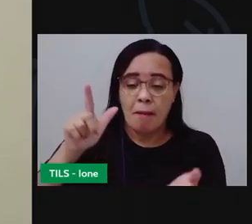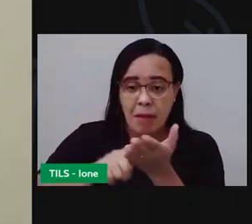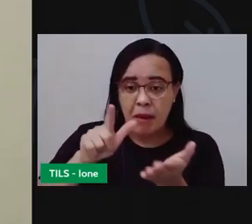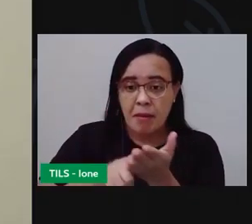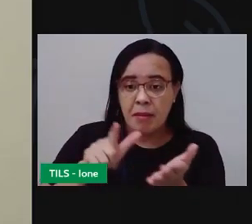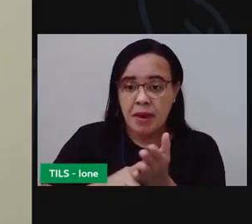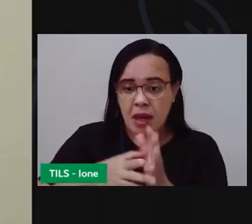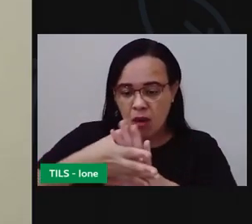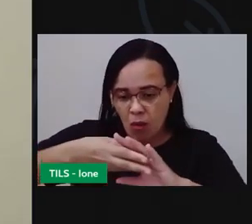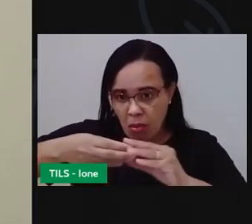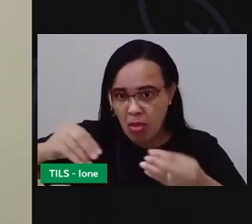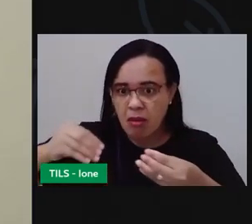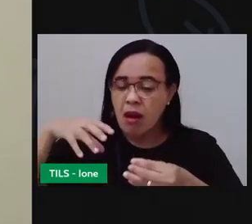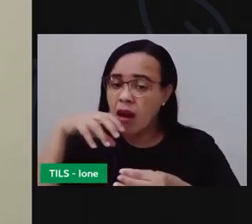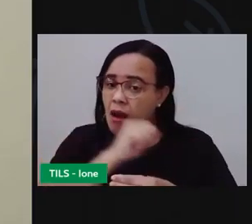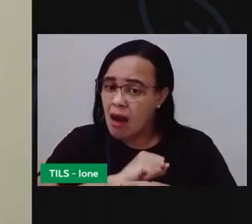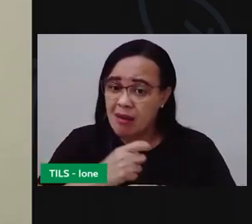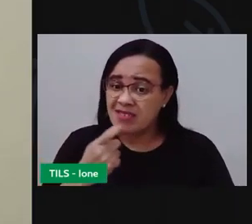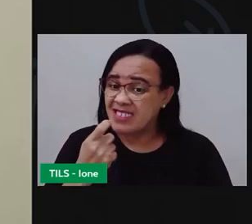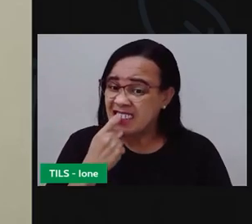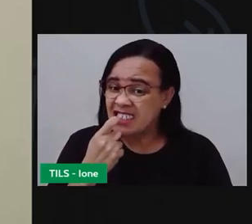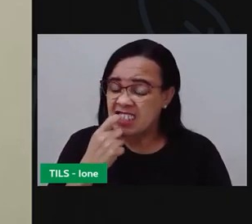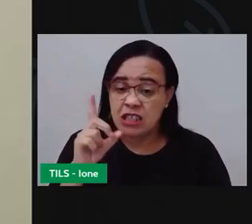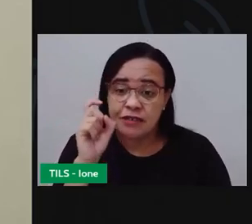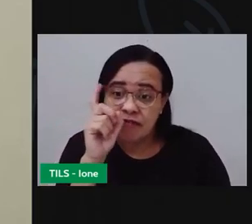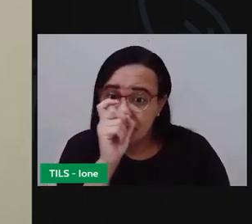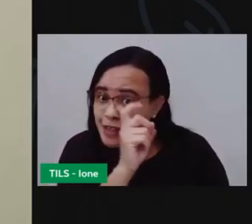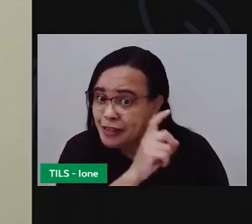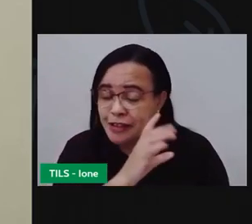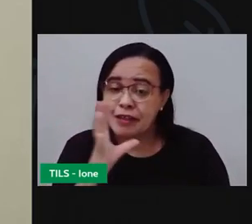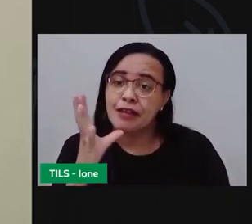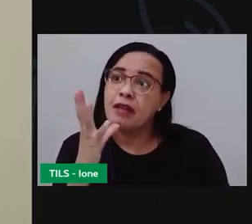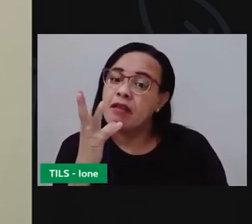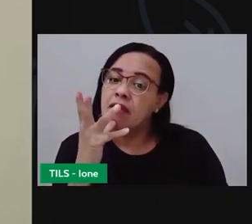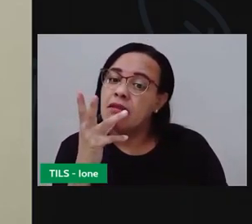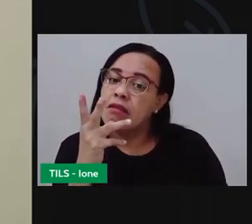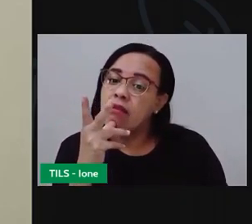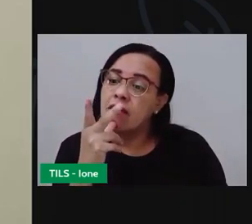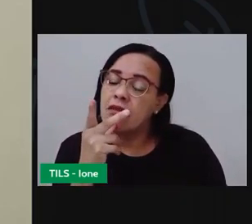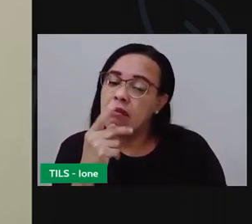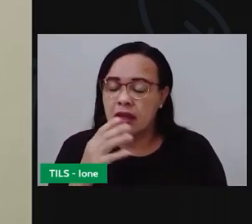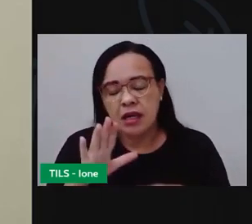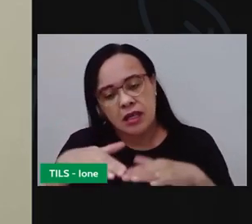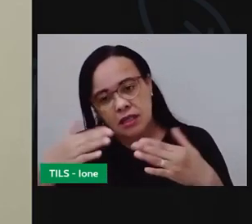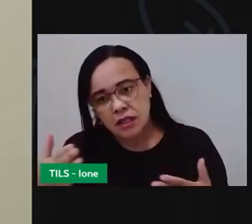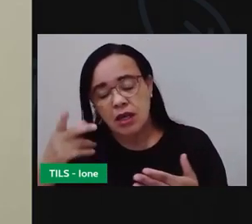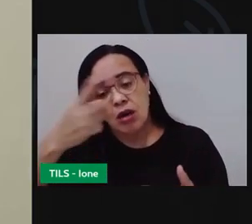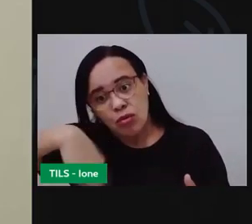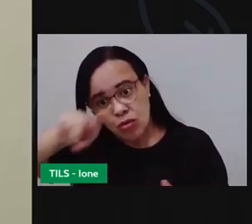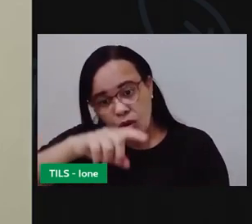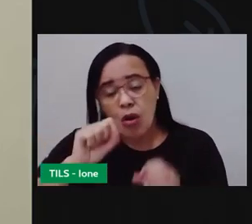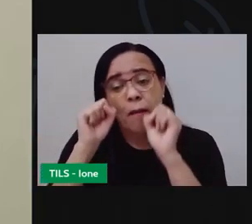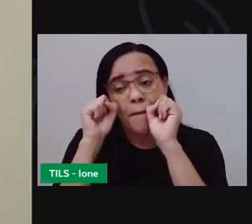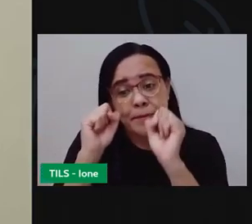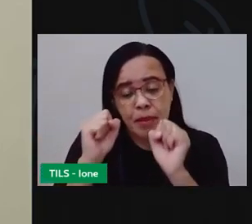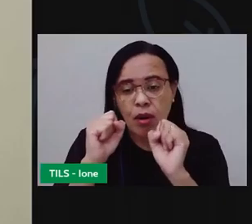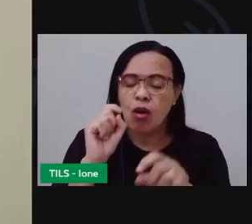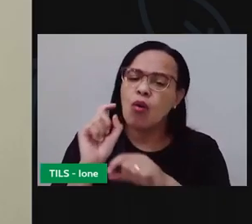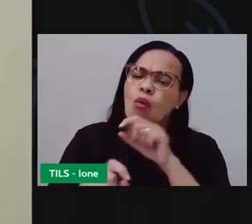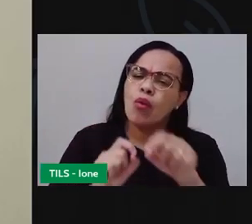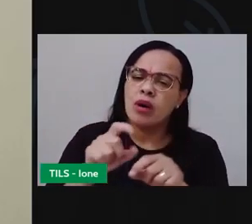nisso, nós podemos optar por comprar materiais, né, que tem uma